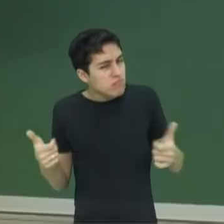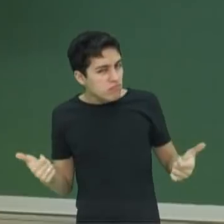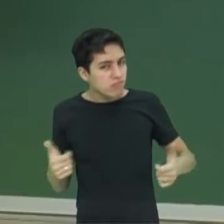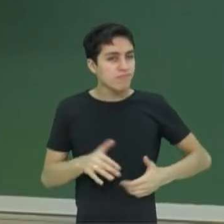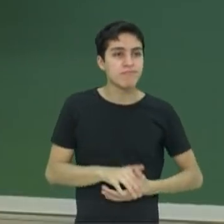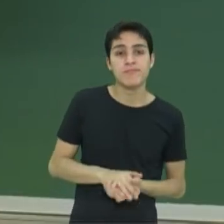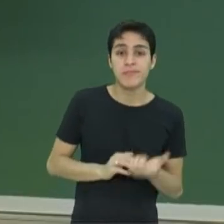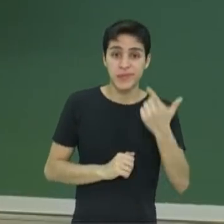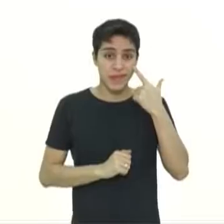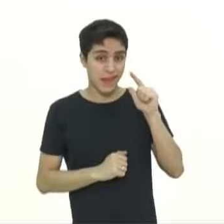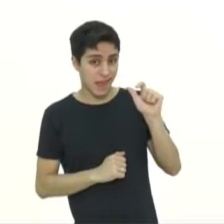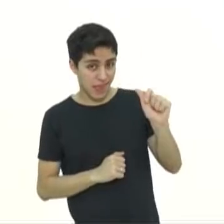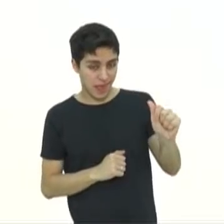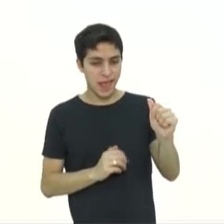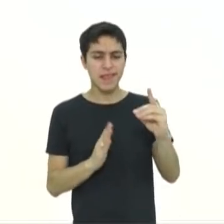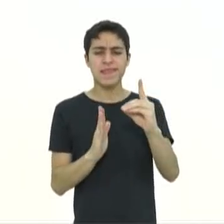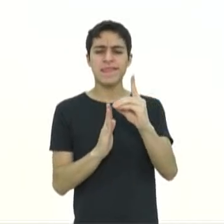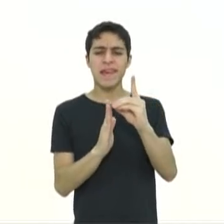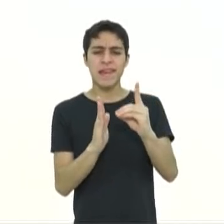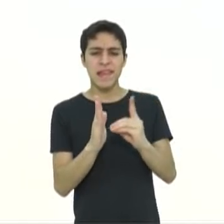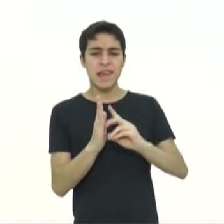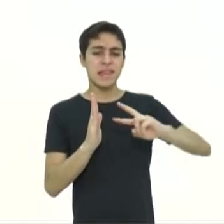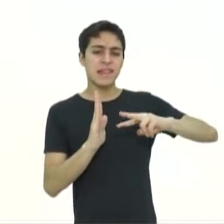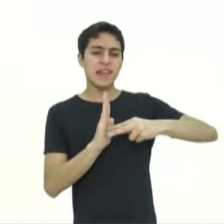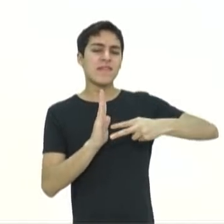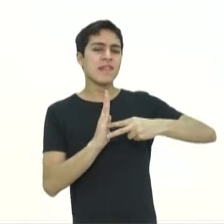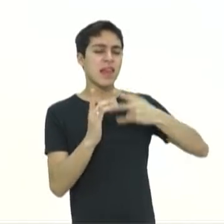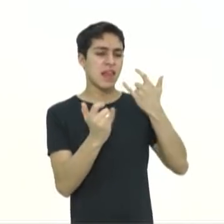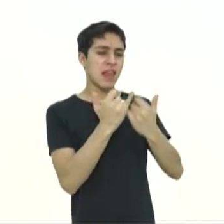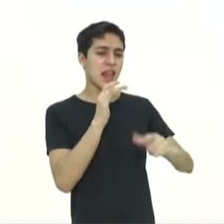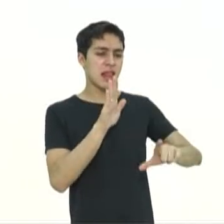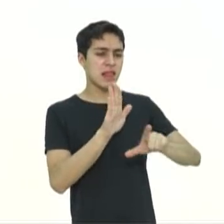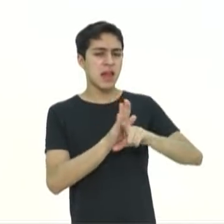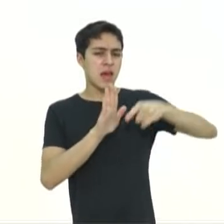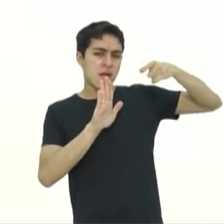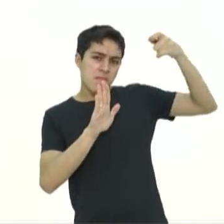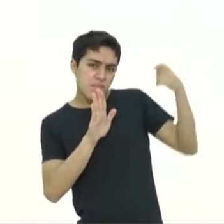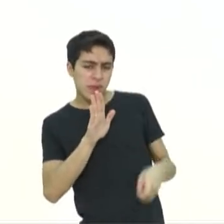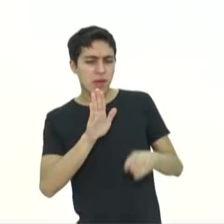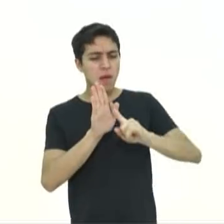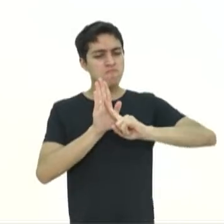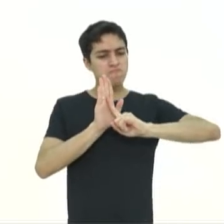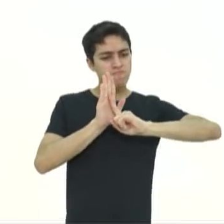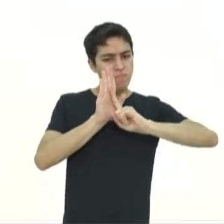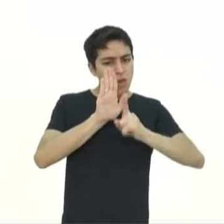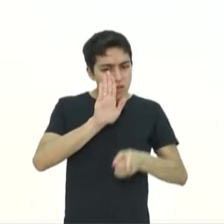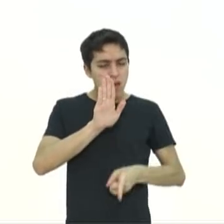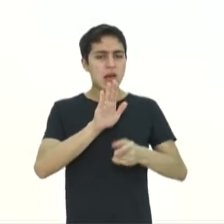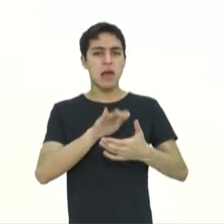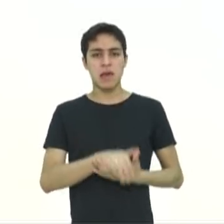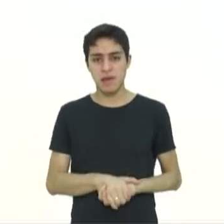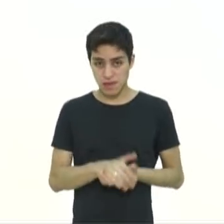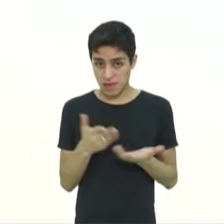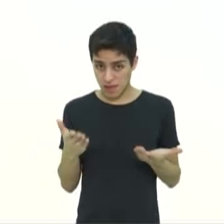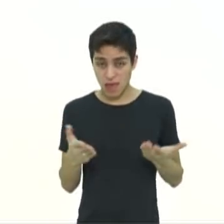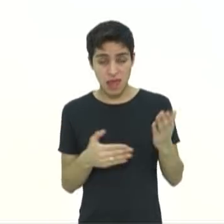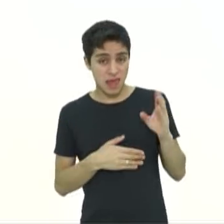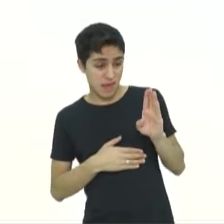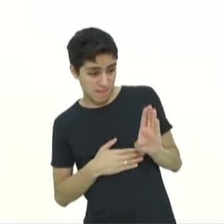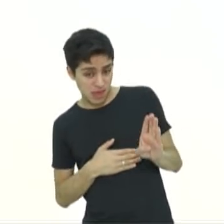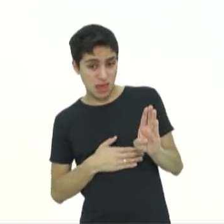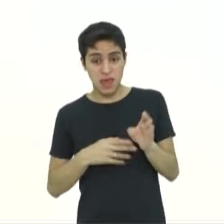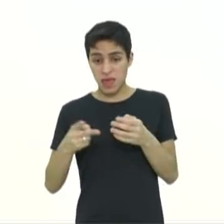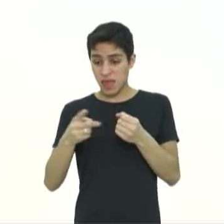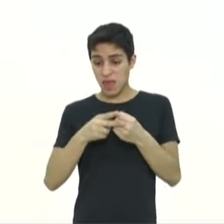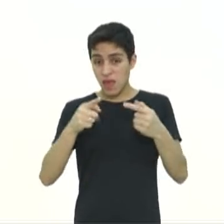Letra A. Decretar equivale a promulgar lei, ordenar, mandar. Letra B. O verbo expressa uma